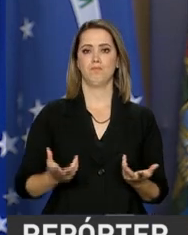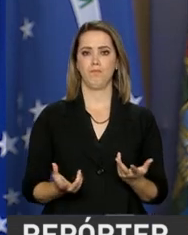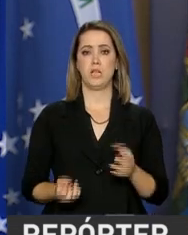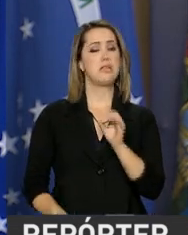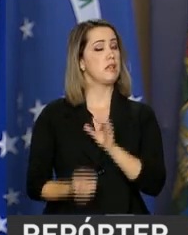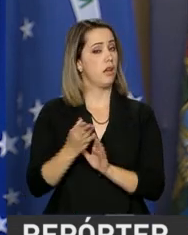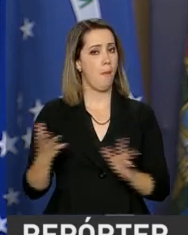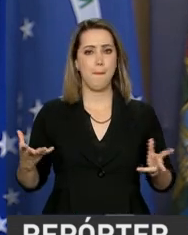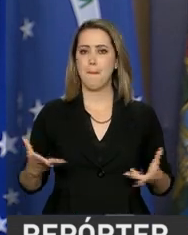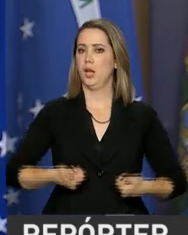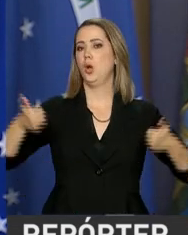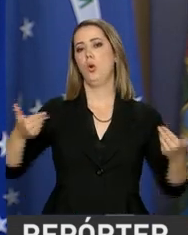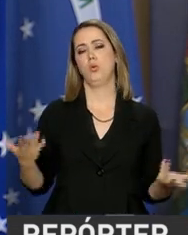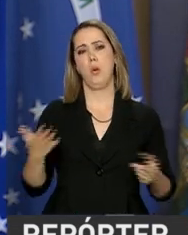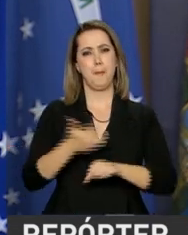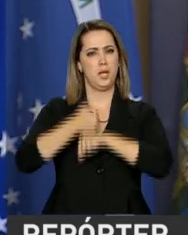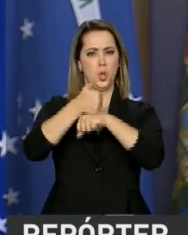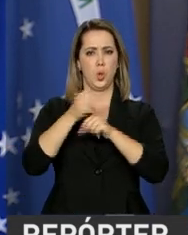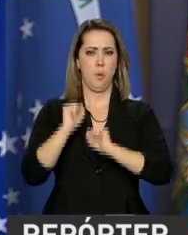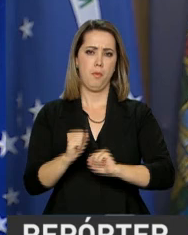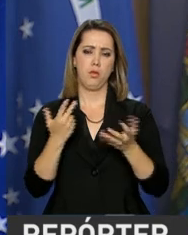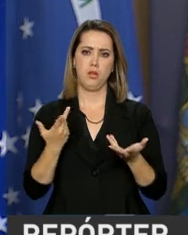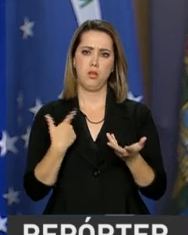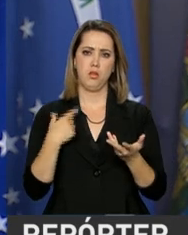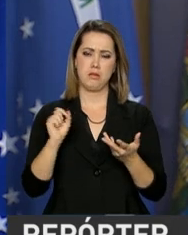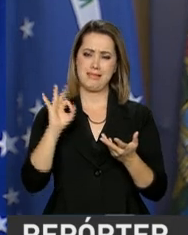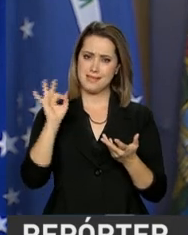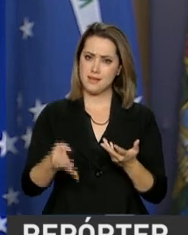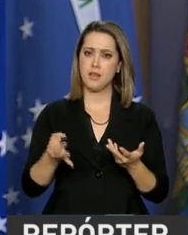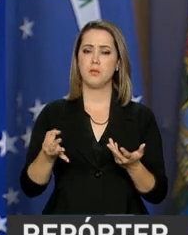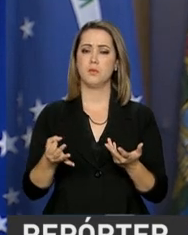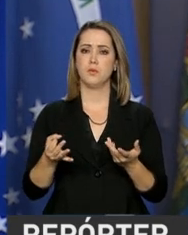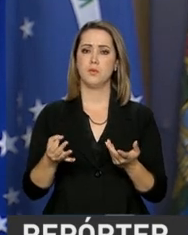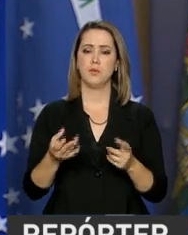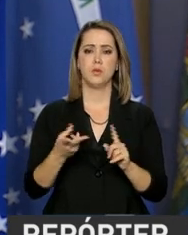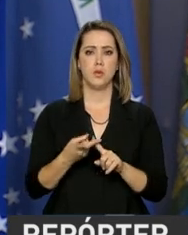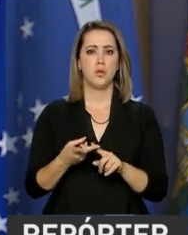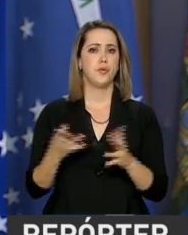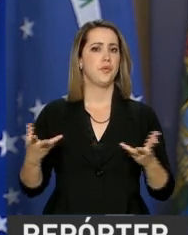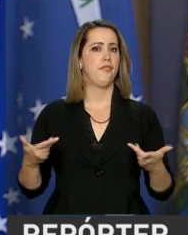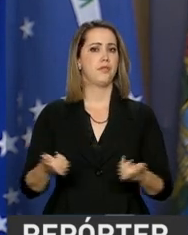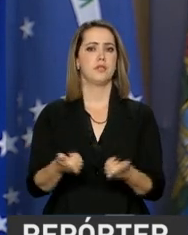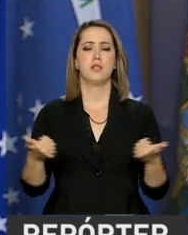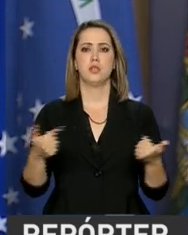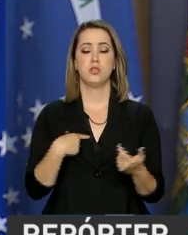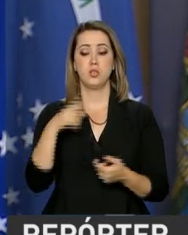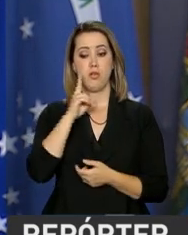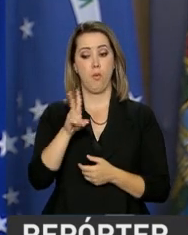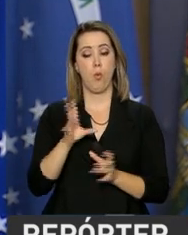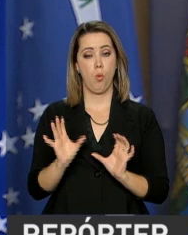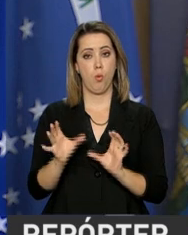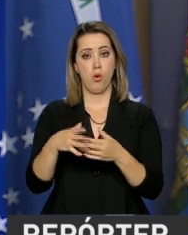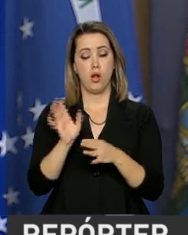mais sustentável talvez mais mais efetivo mais eficiente e voltado sempre